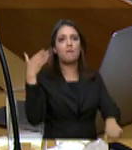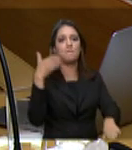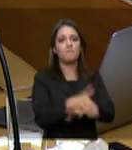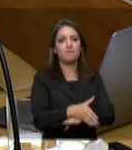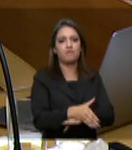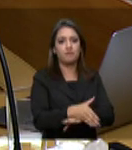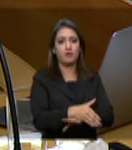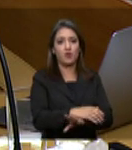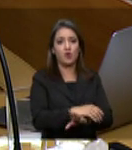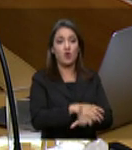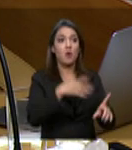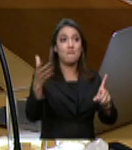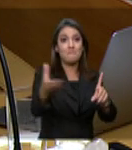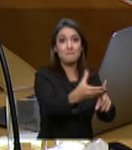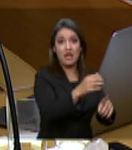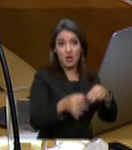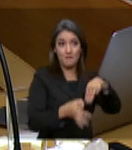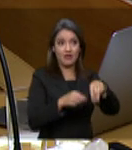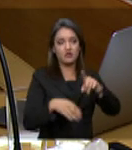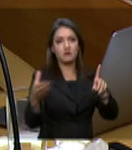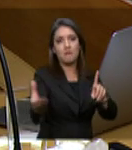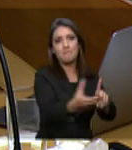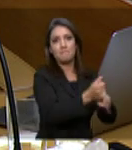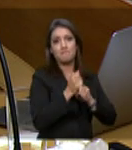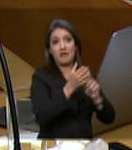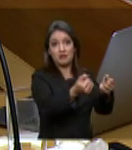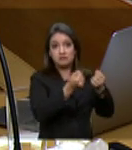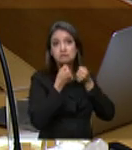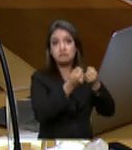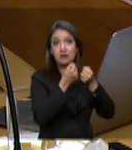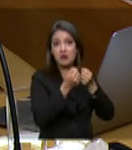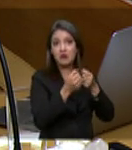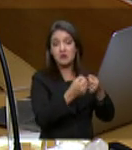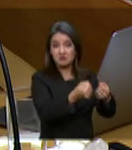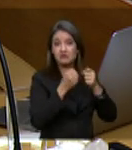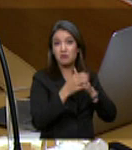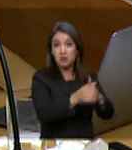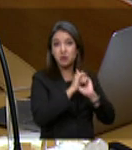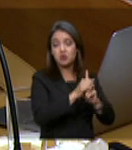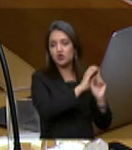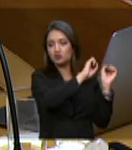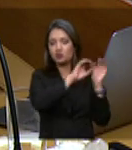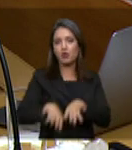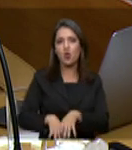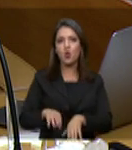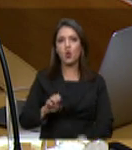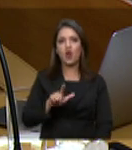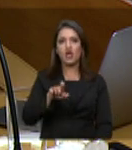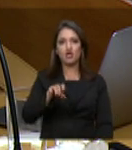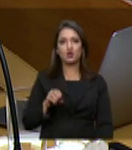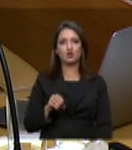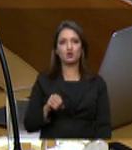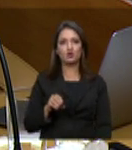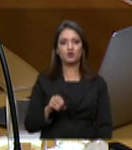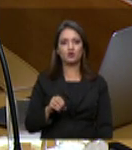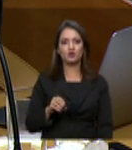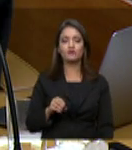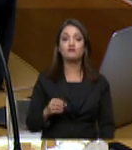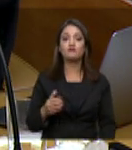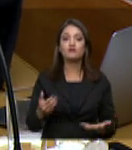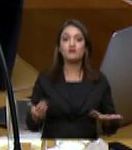Agarra e o ministro fulano de tal pelo colar in saco da sua cabeça e jogue dentro de uma lixeira